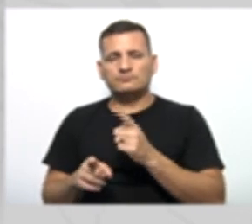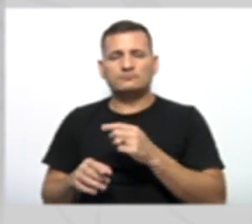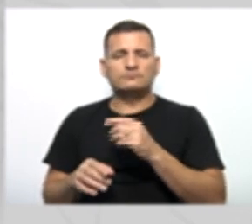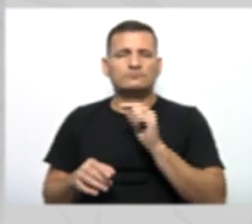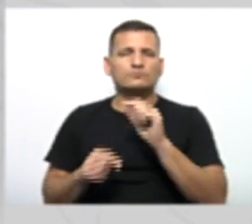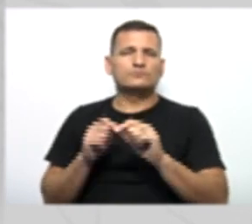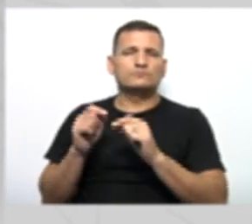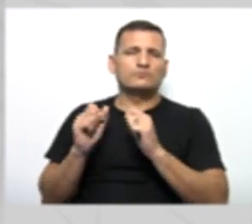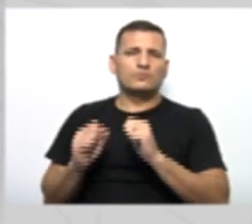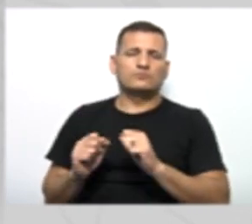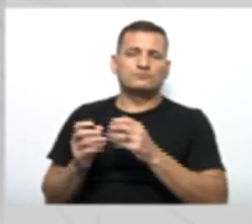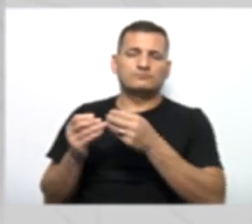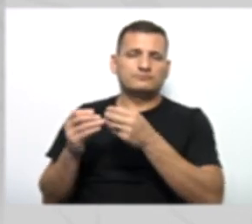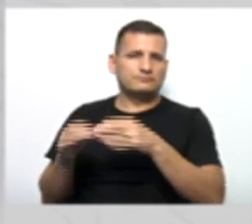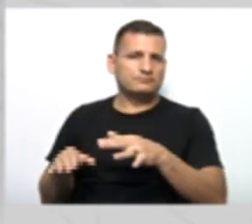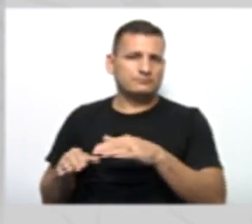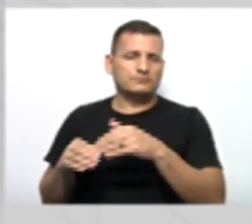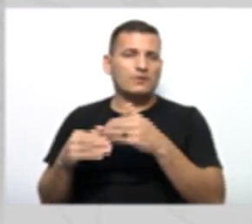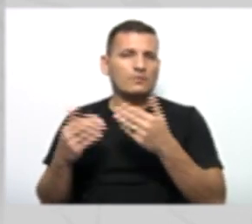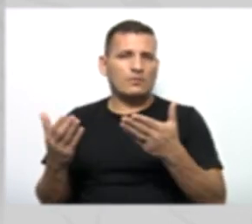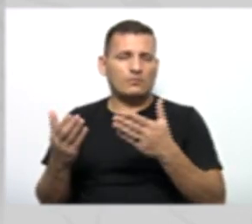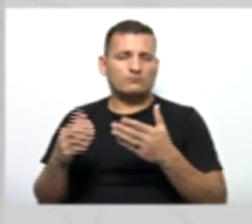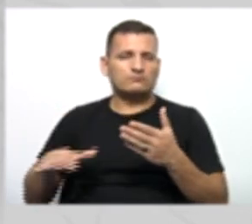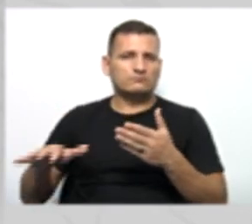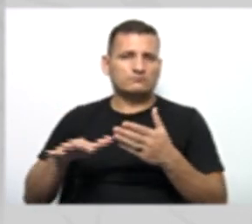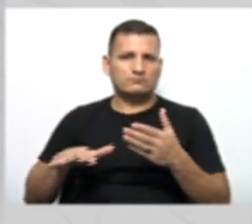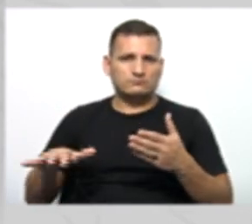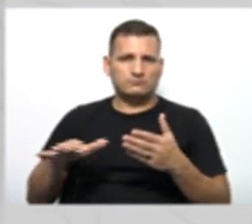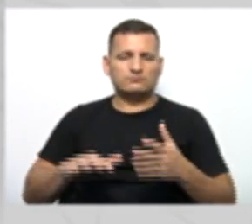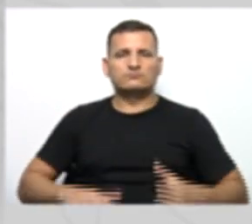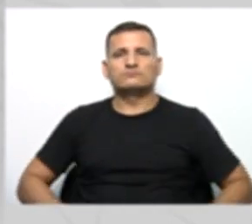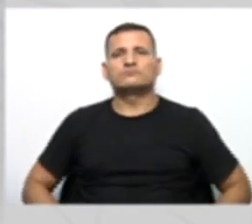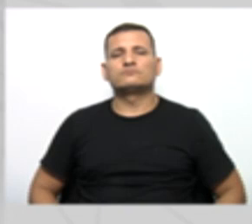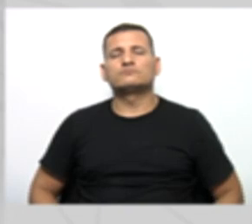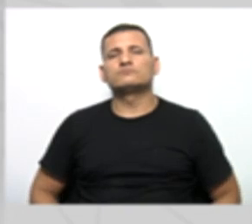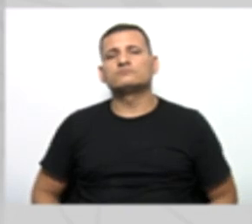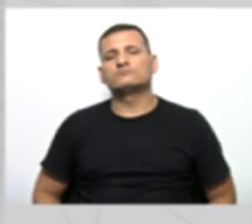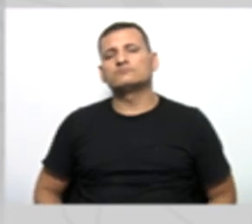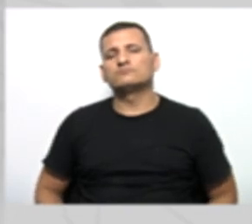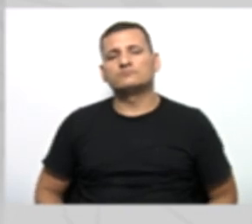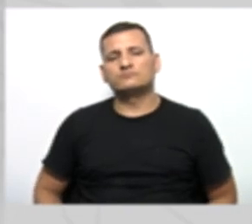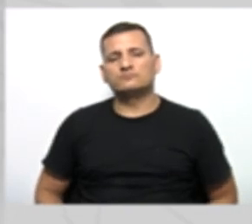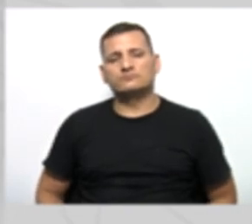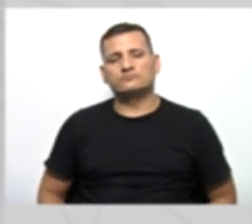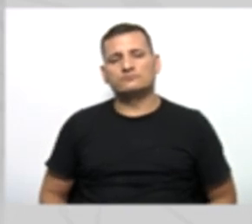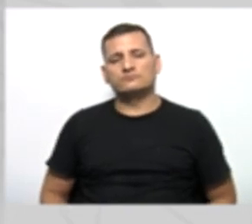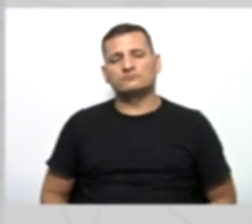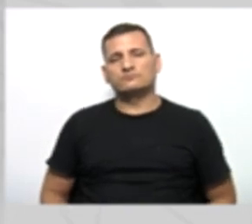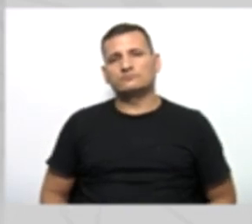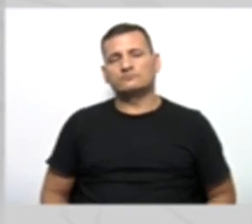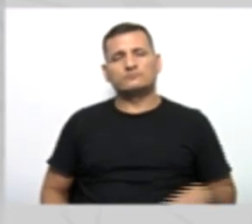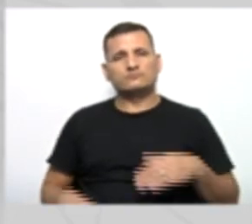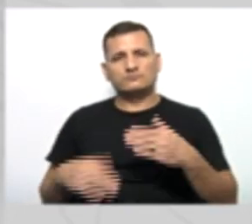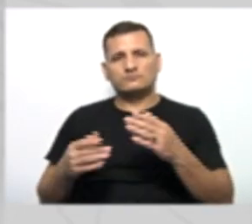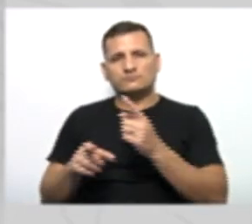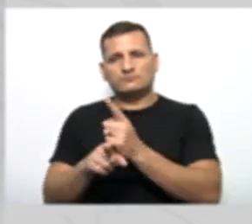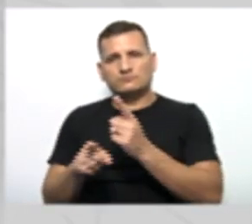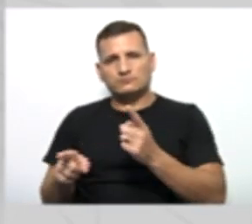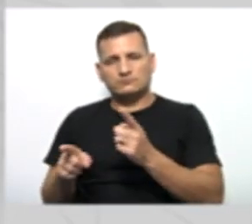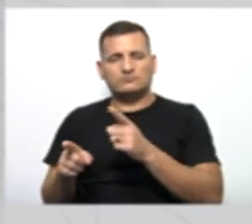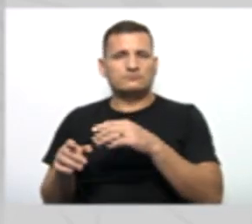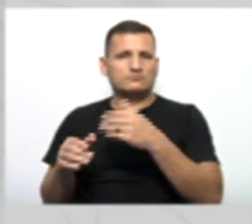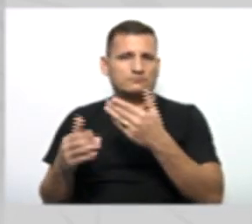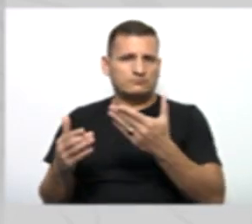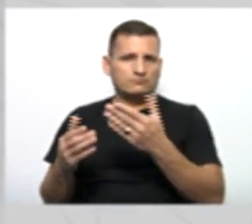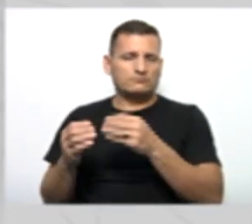isso pode causar, quais danos aquela ação do homem pode causar naquele local. Com base na identificação de quais danos podem